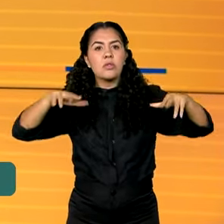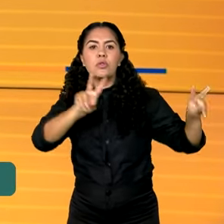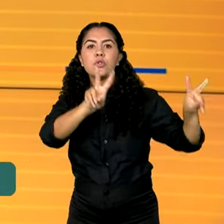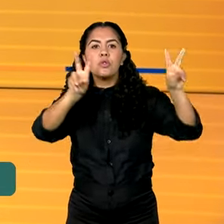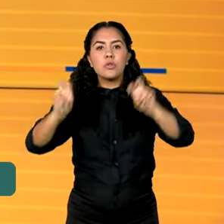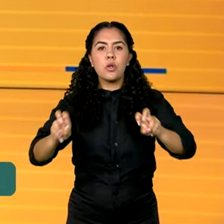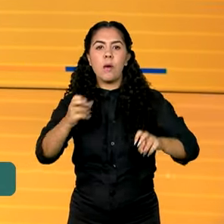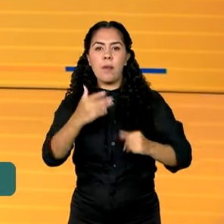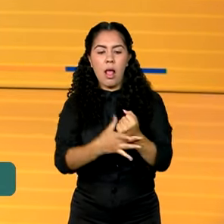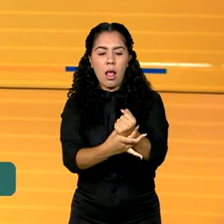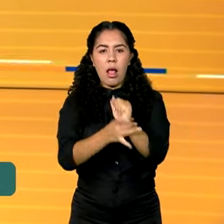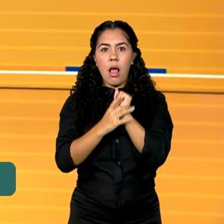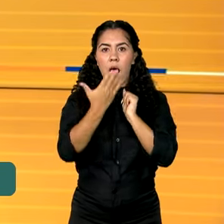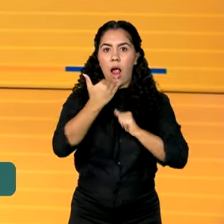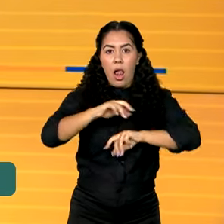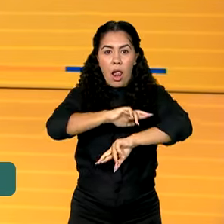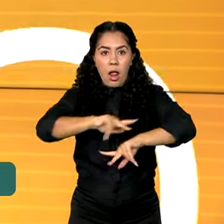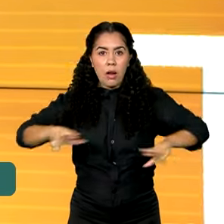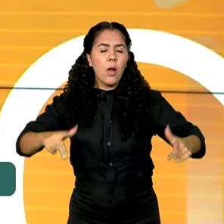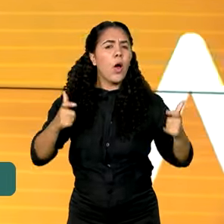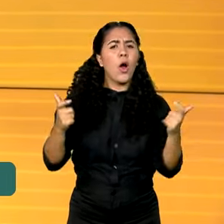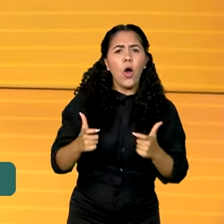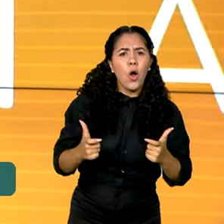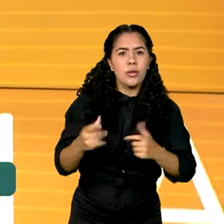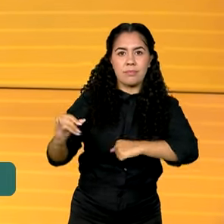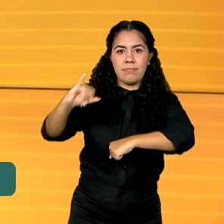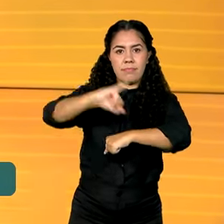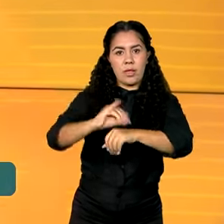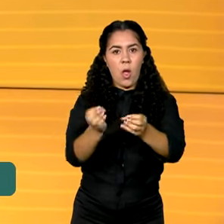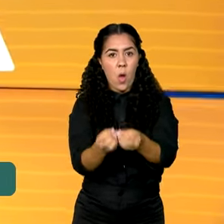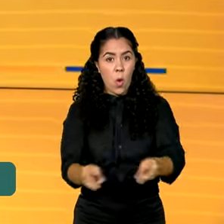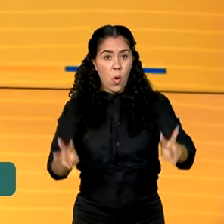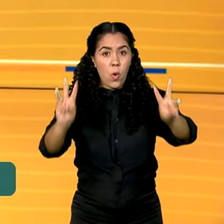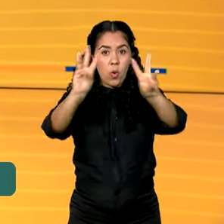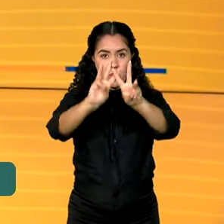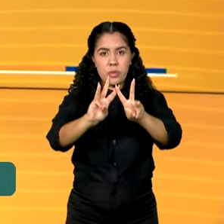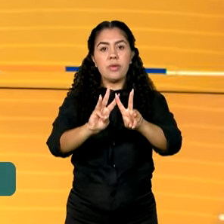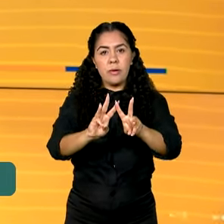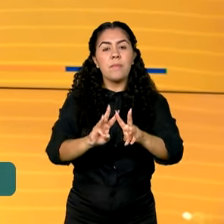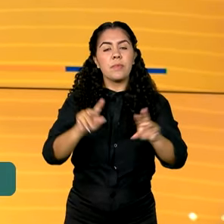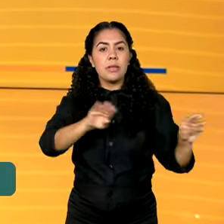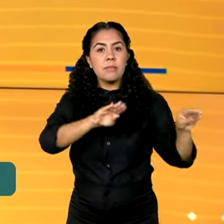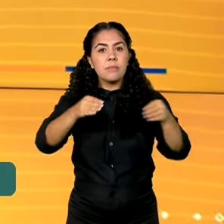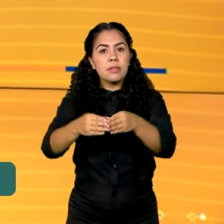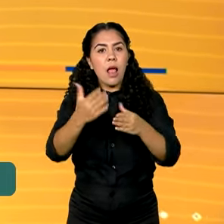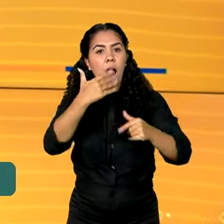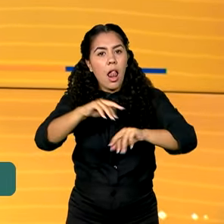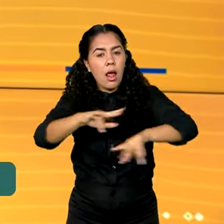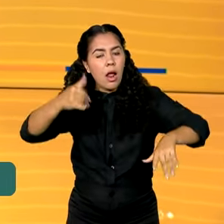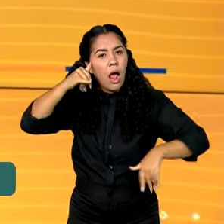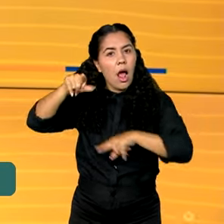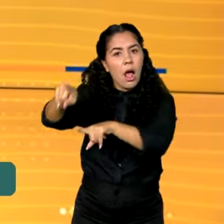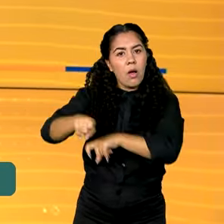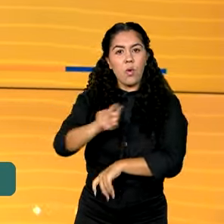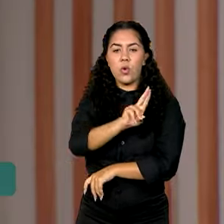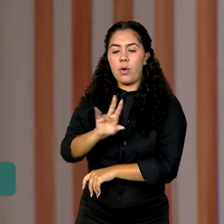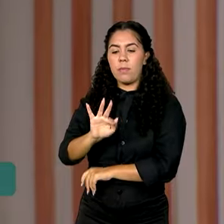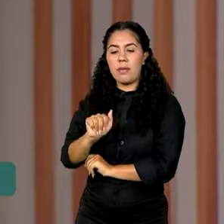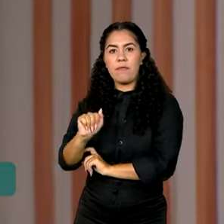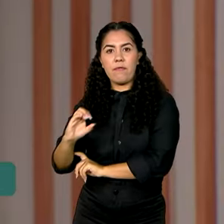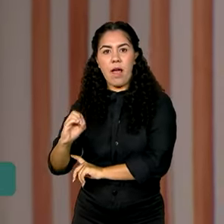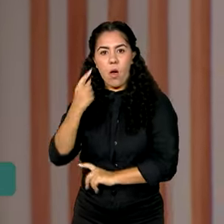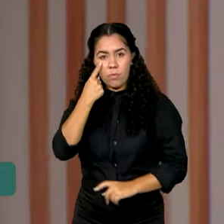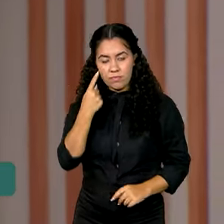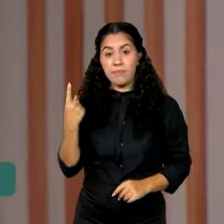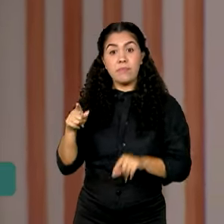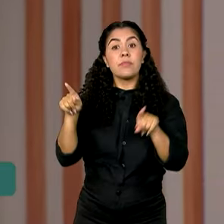Segurança Alimentar, que acontece na sede da ONU, da Organização das Nações Unidas para Alimentação e Agricultura, a FAO.